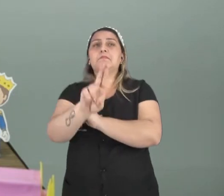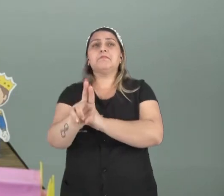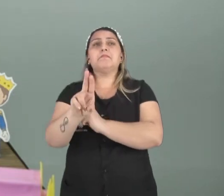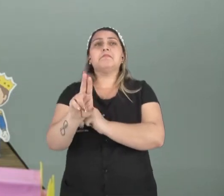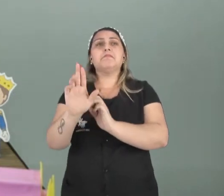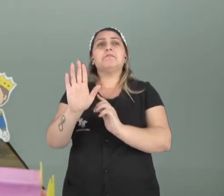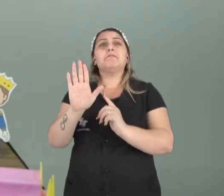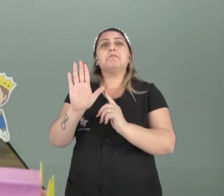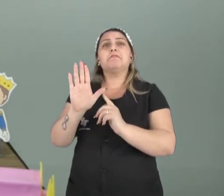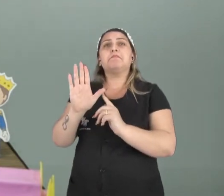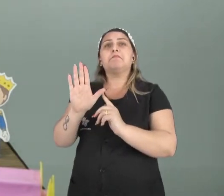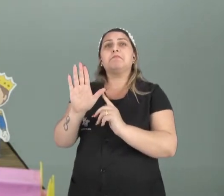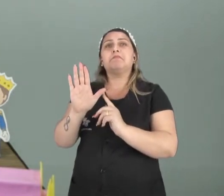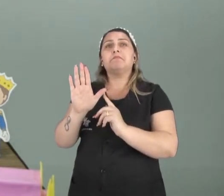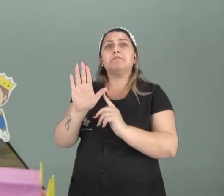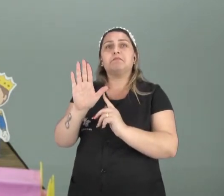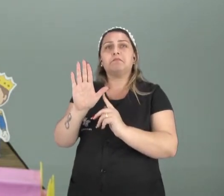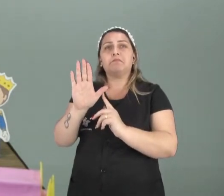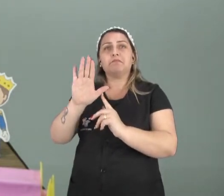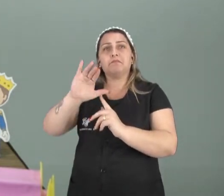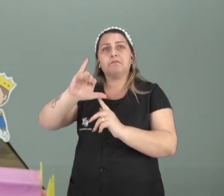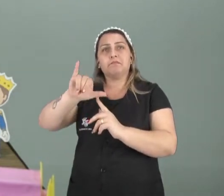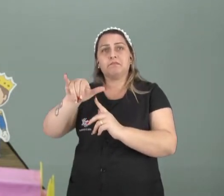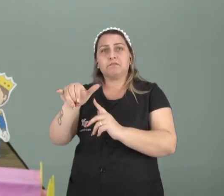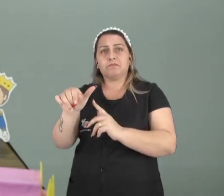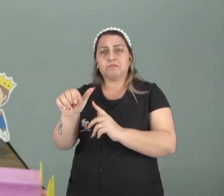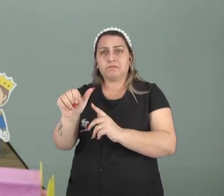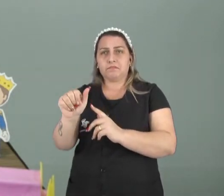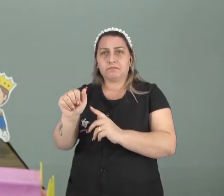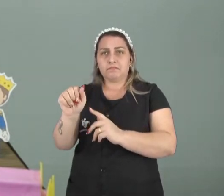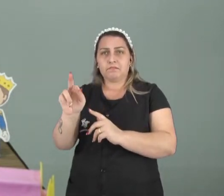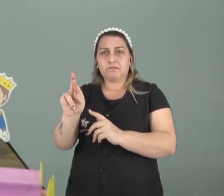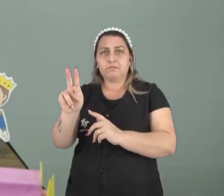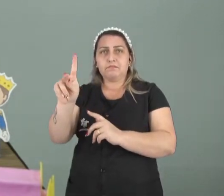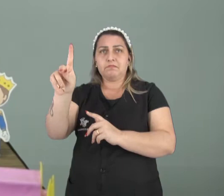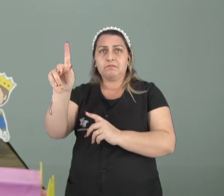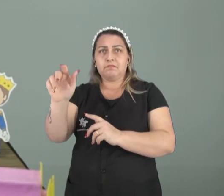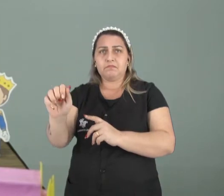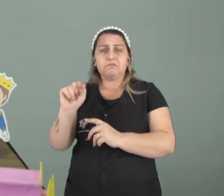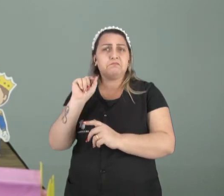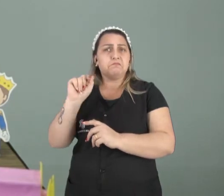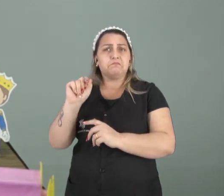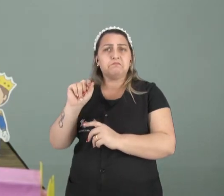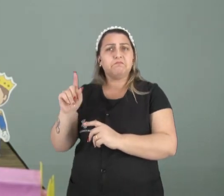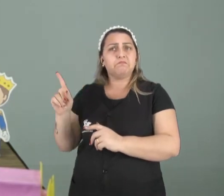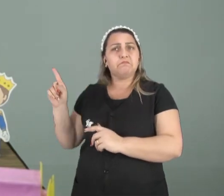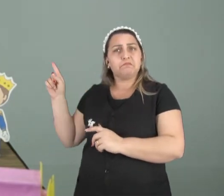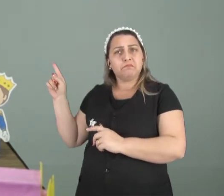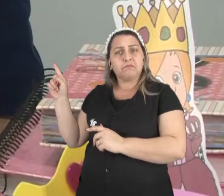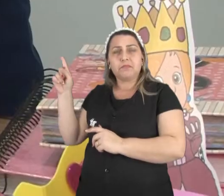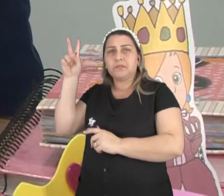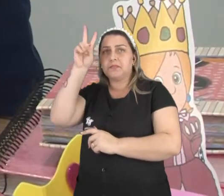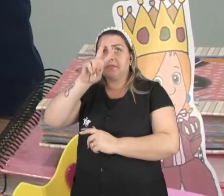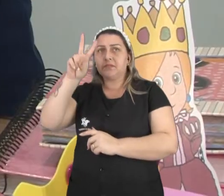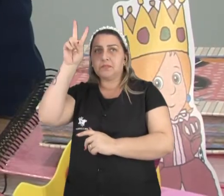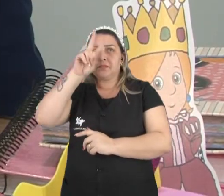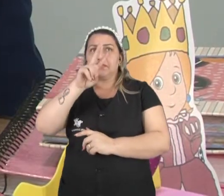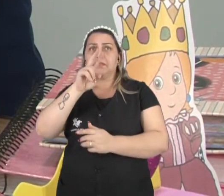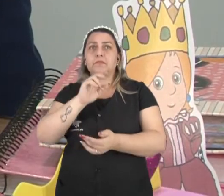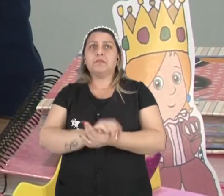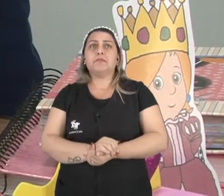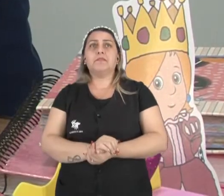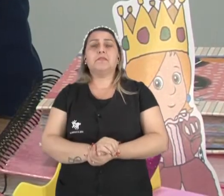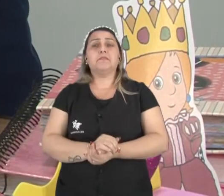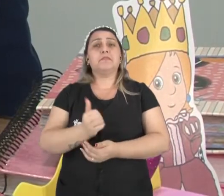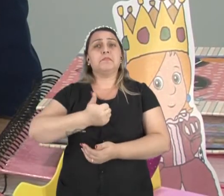utilizar a jarda. Alguém já ouviu falar? Isso mesmo. E como é essa jarda? Lembra da nossa história